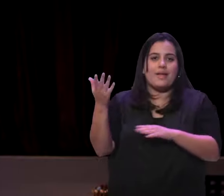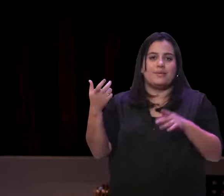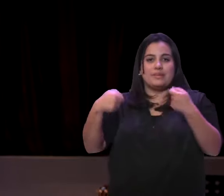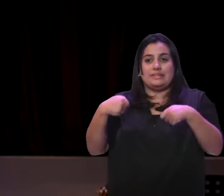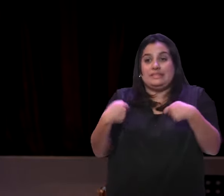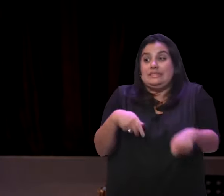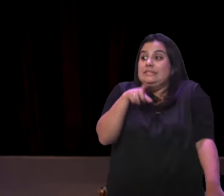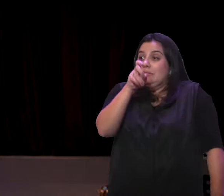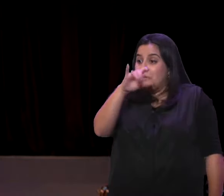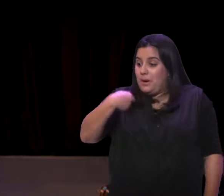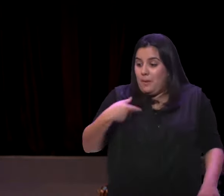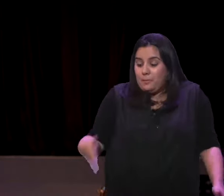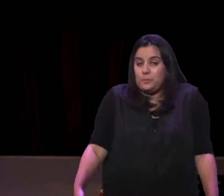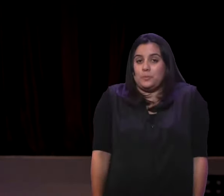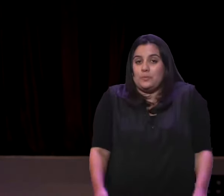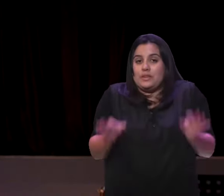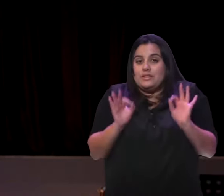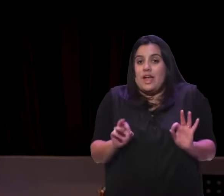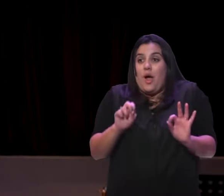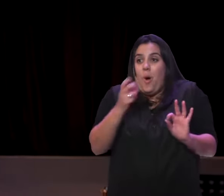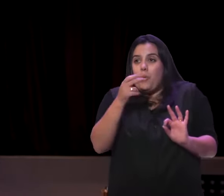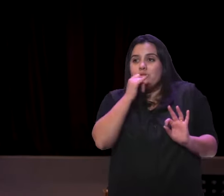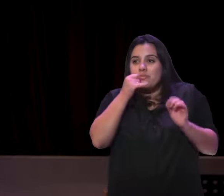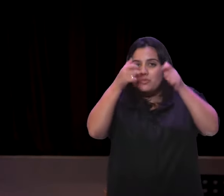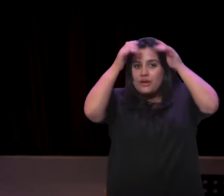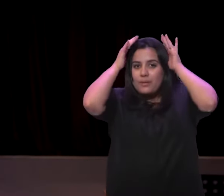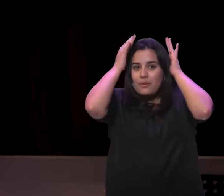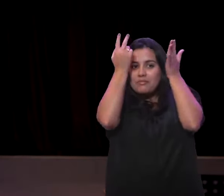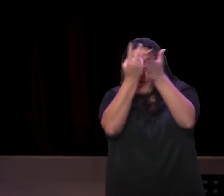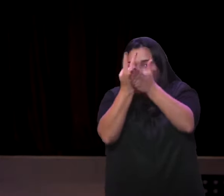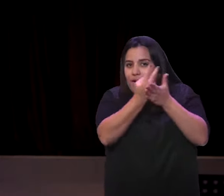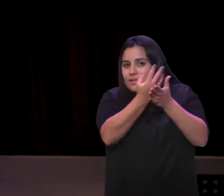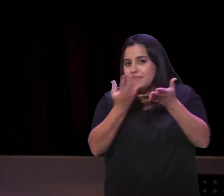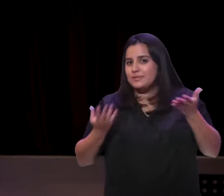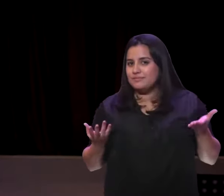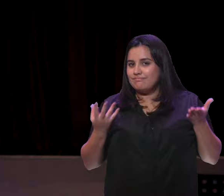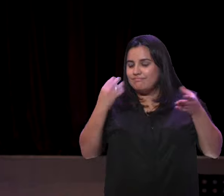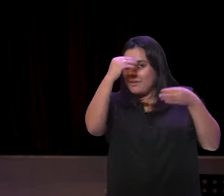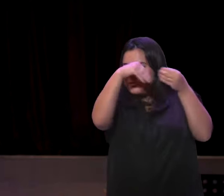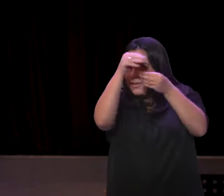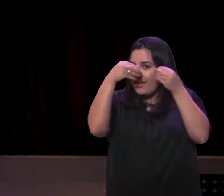da formação ou vai com o cabelo desajeitado.